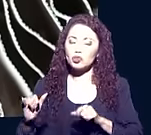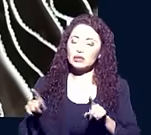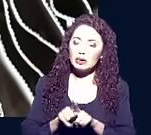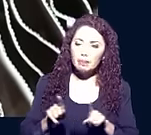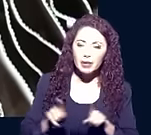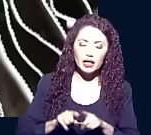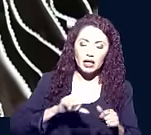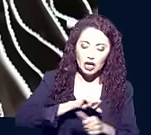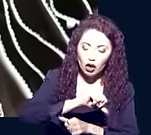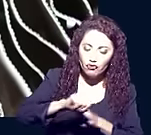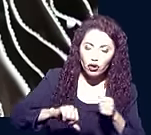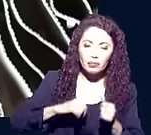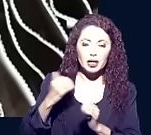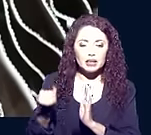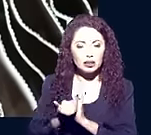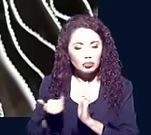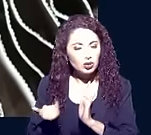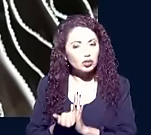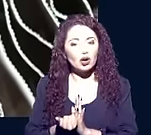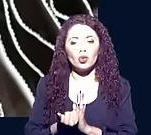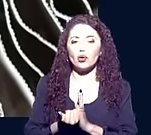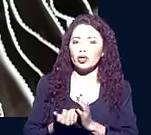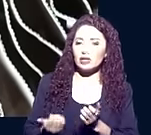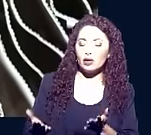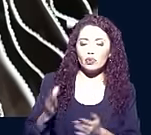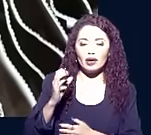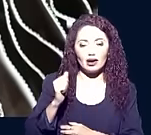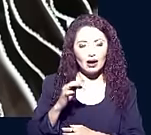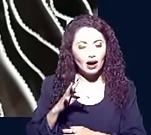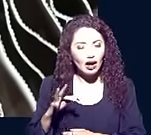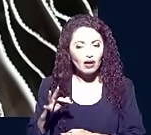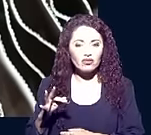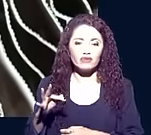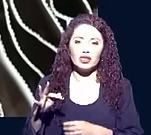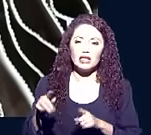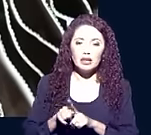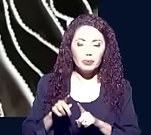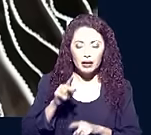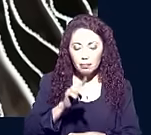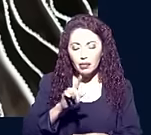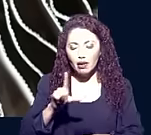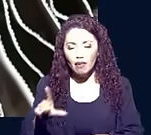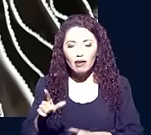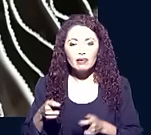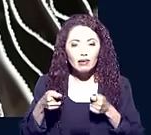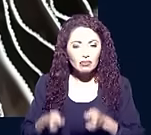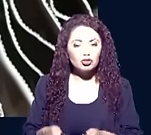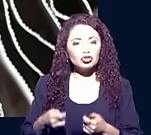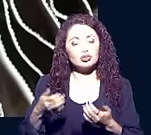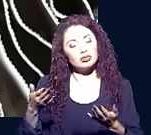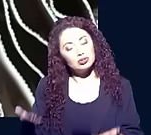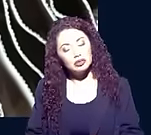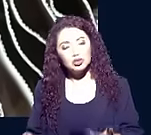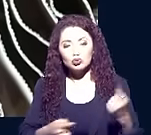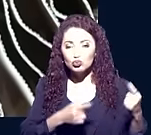tributária deu deu Caf eh deu o PL das garantias está discutindo a 1185 então com